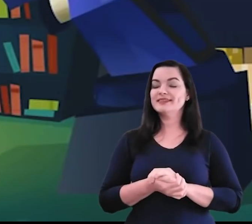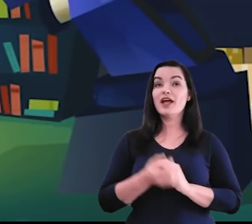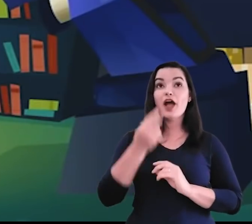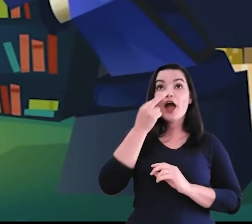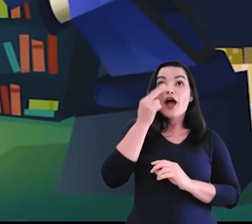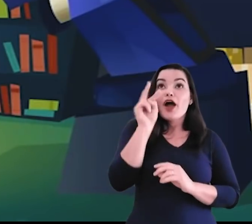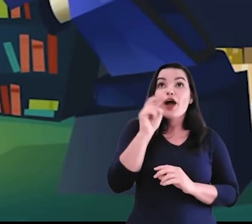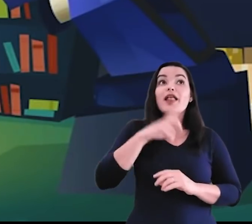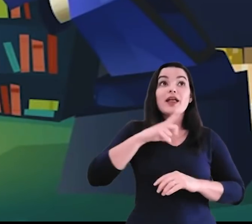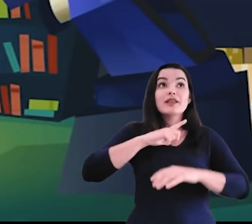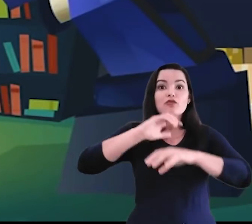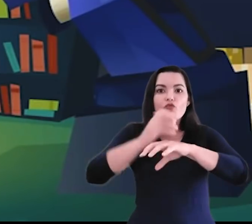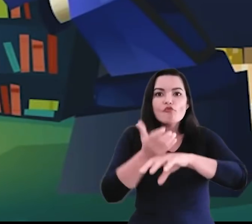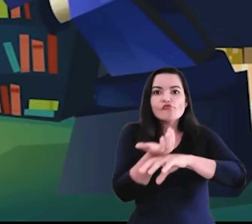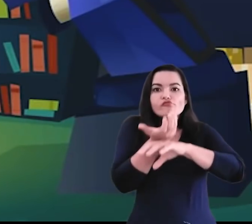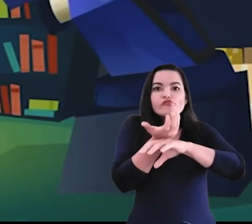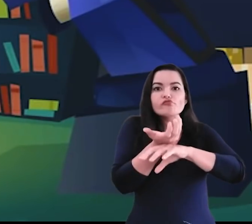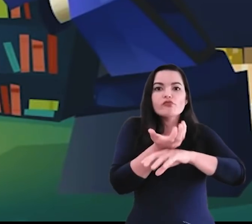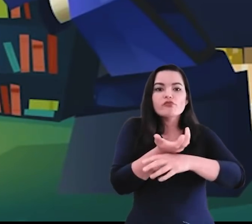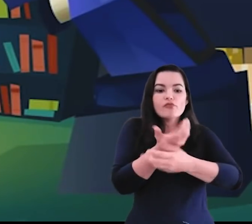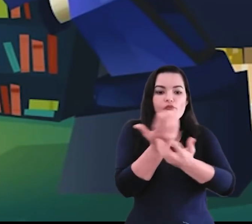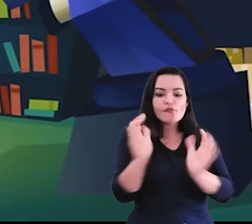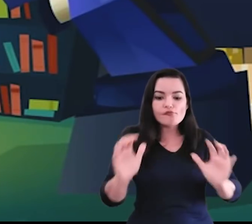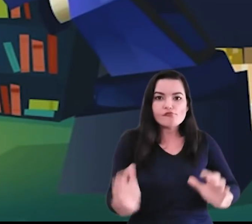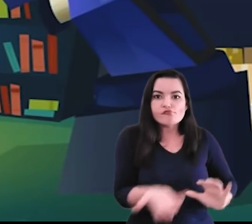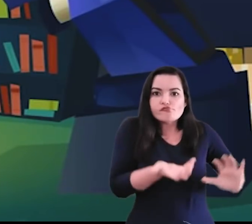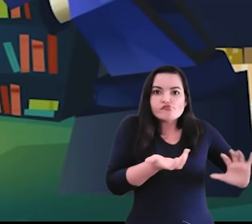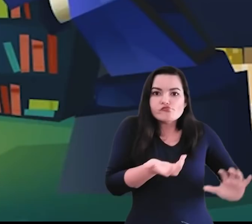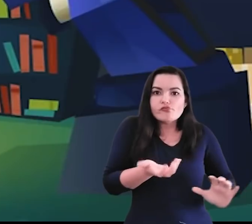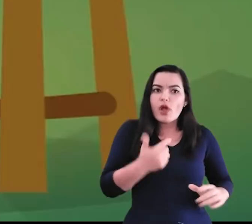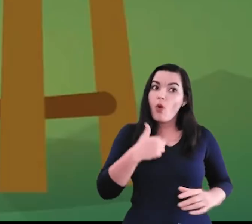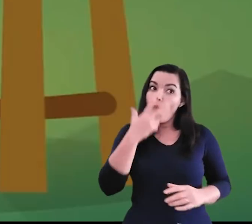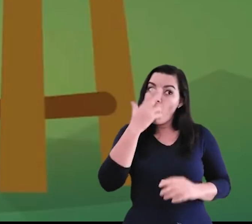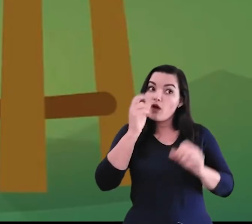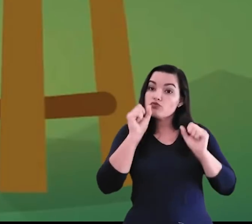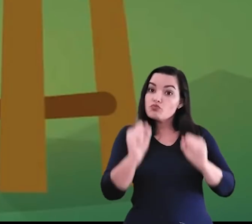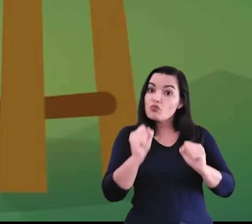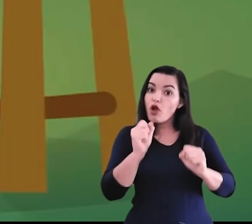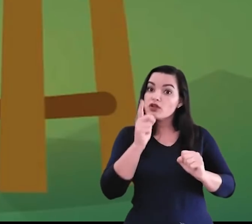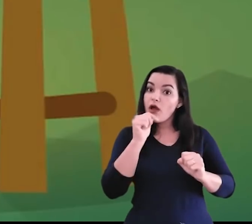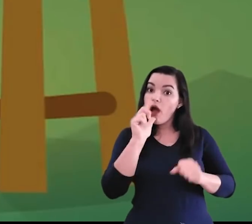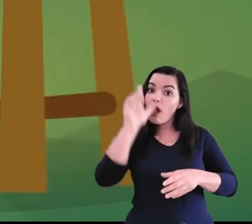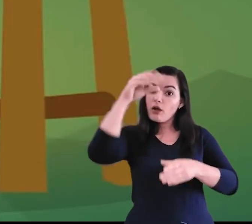Olha, tem buracos em Marte. Acho que são piscinas.